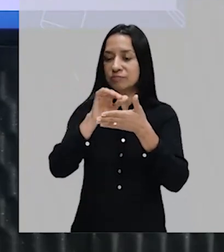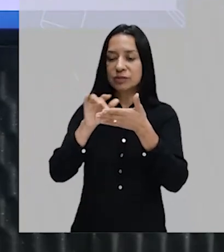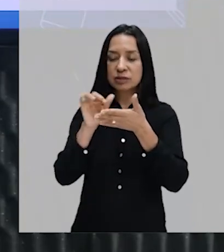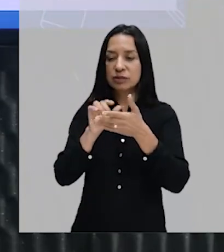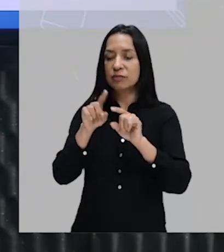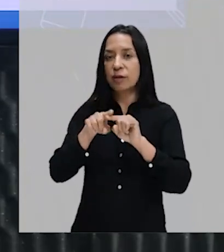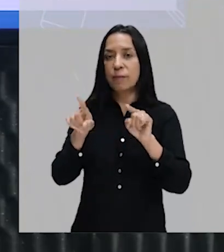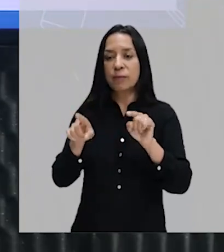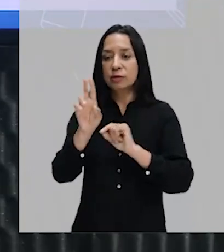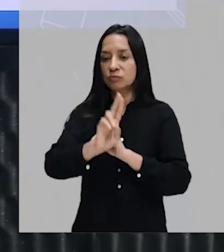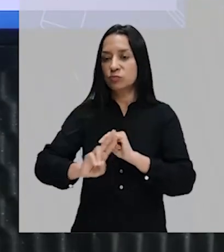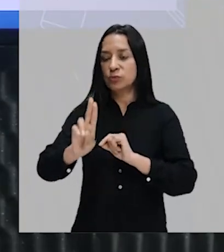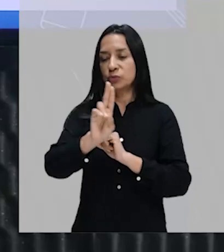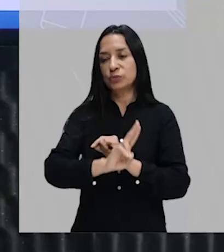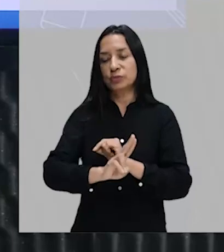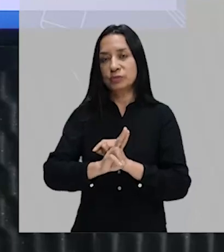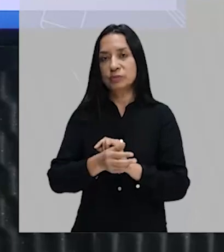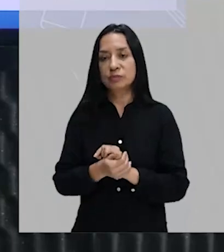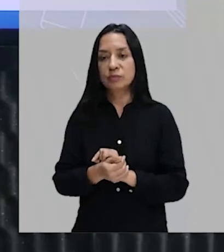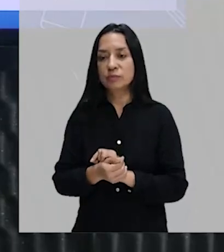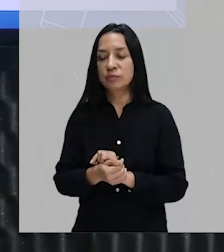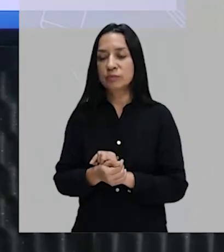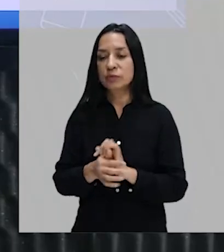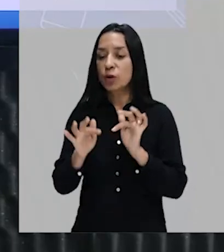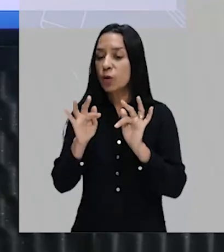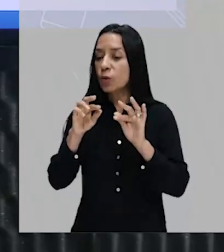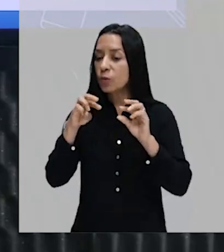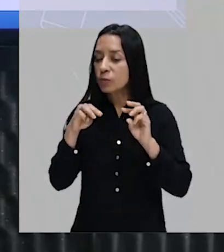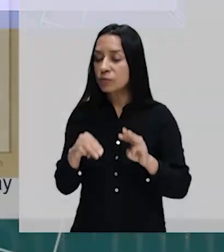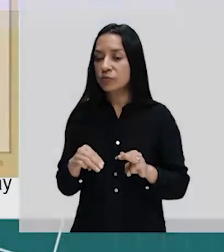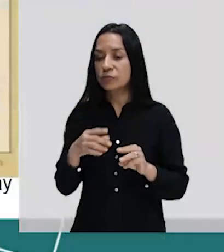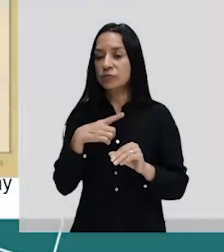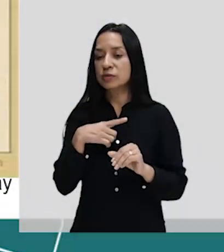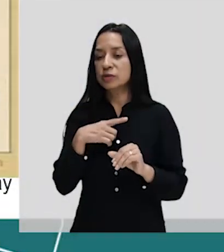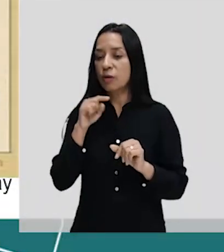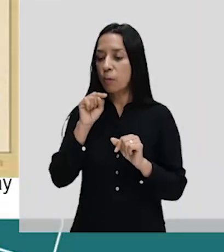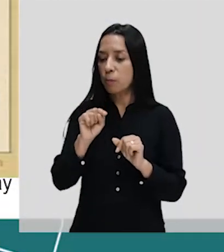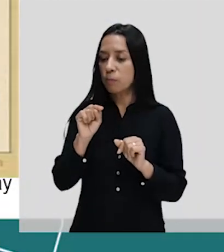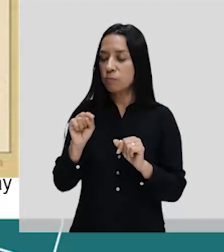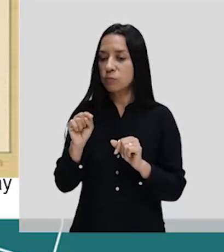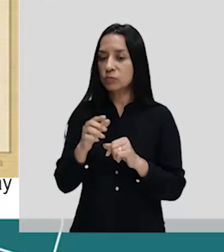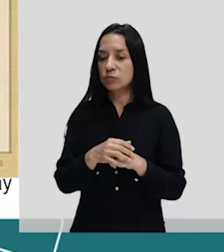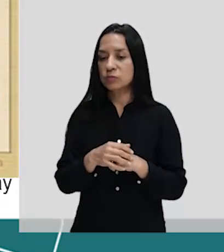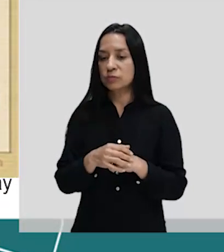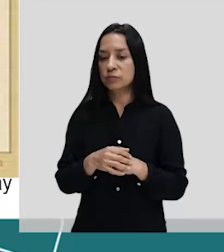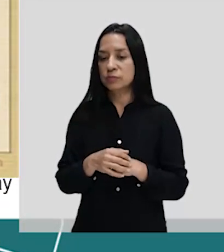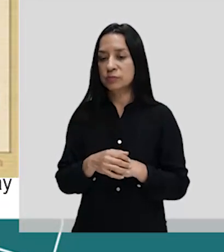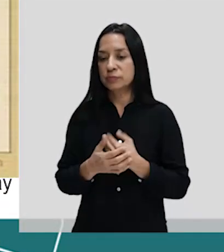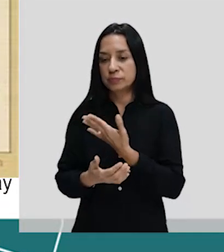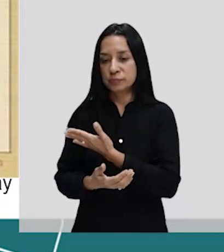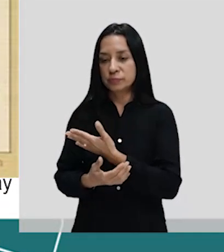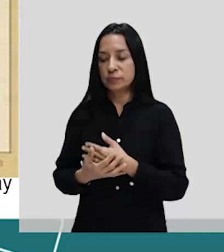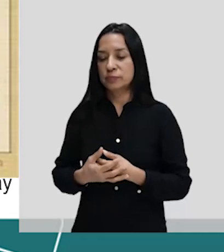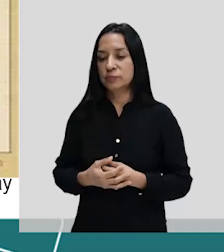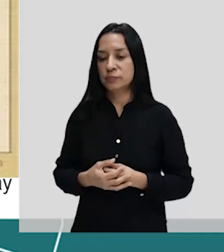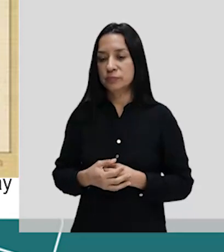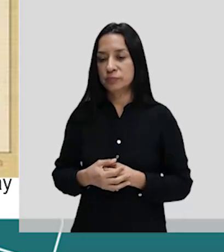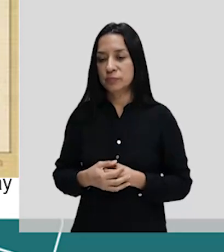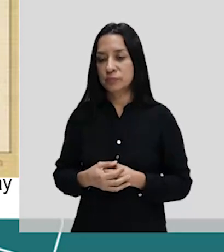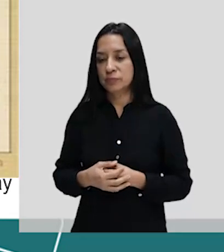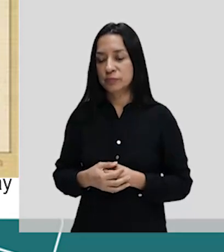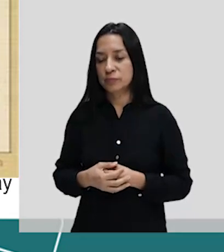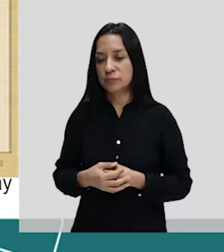ela está aí para ser utilizada, tá, galera? Por fim, vamos a esses pontinhos aqui. Bien, agora te